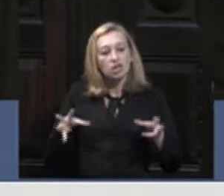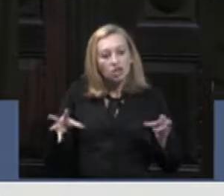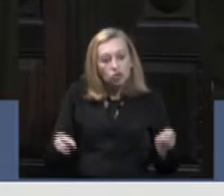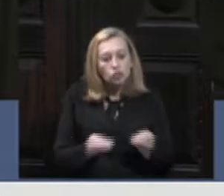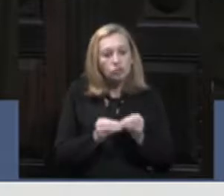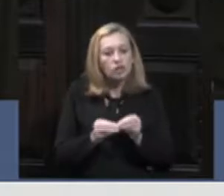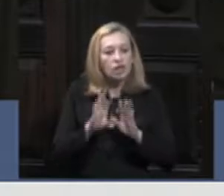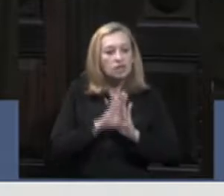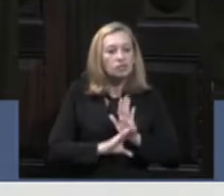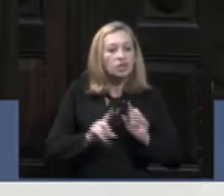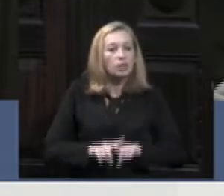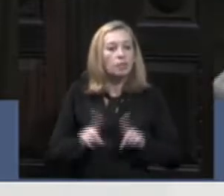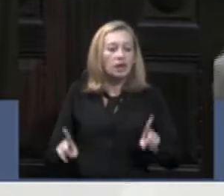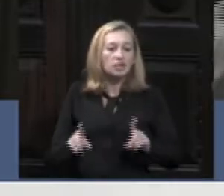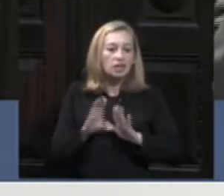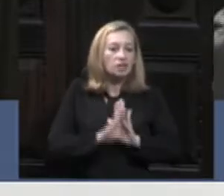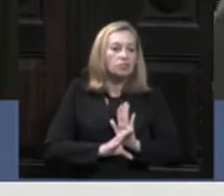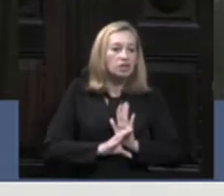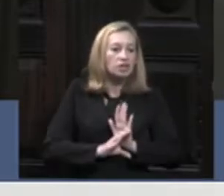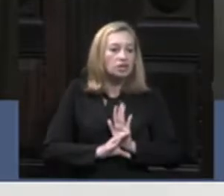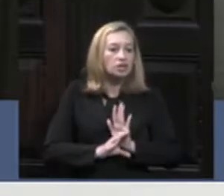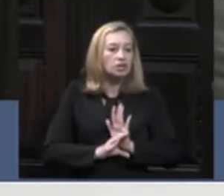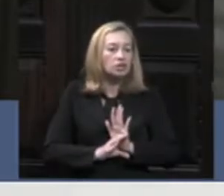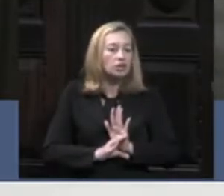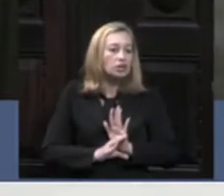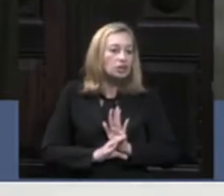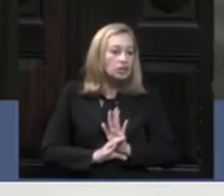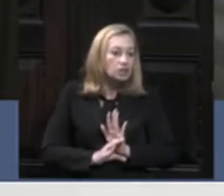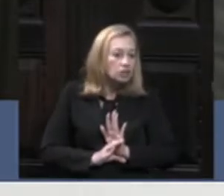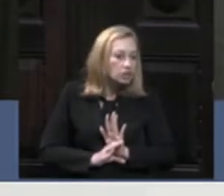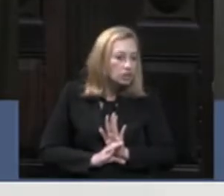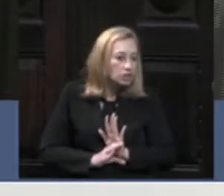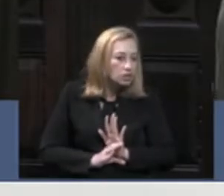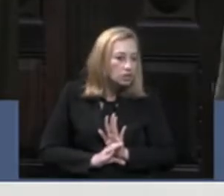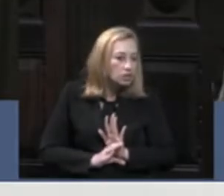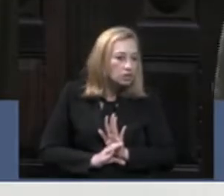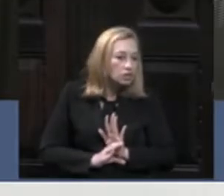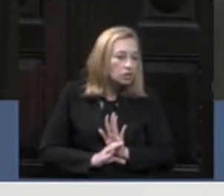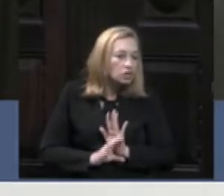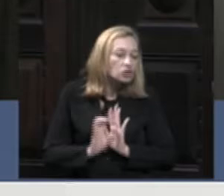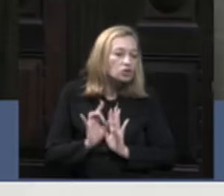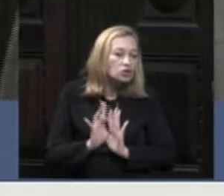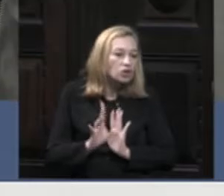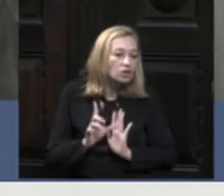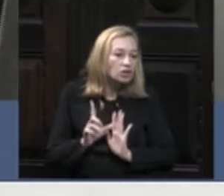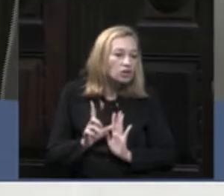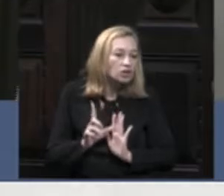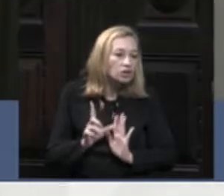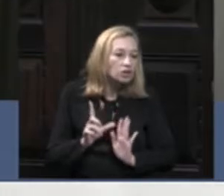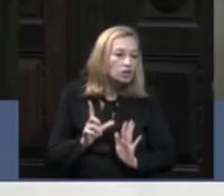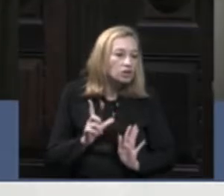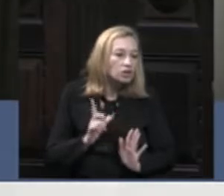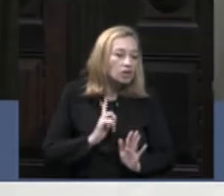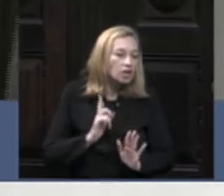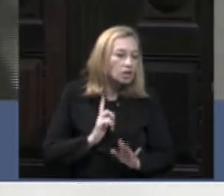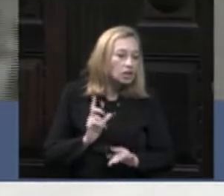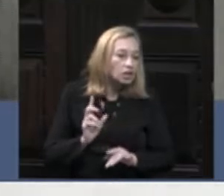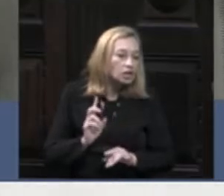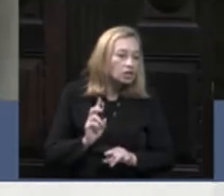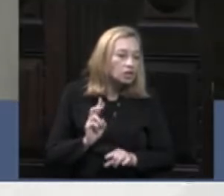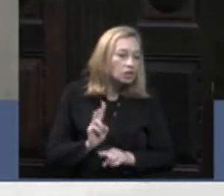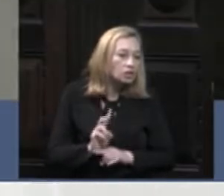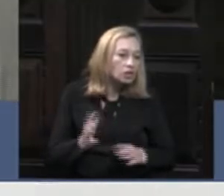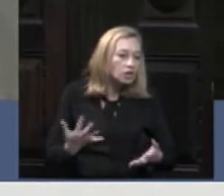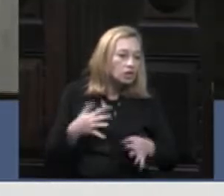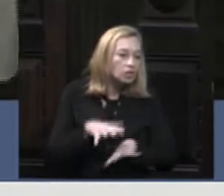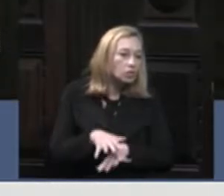comissões, mas a emenda aqui simplesmente desfigura o projeto, dizendo que só tem a gratuidade, a inclusão,